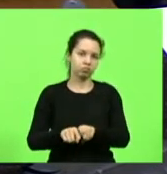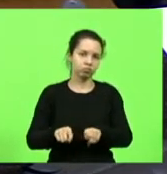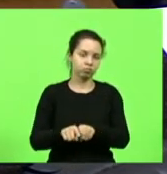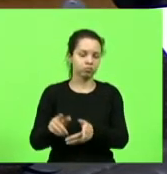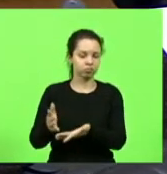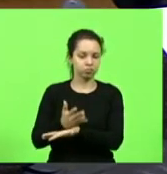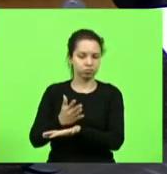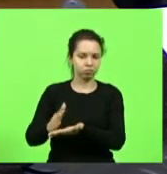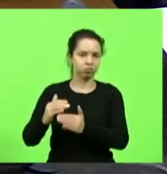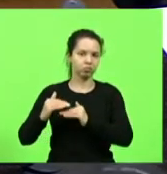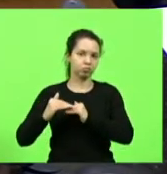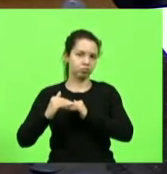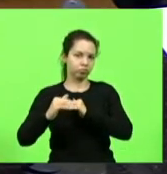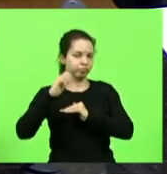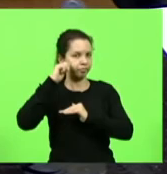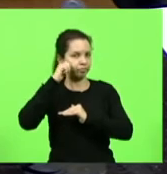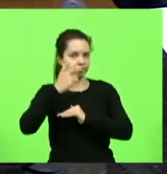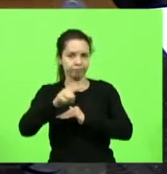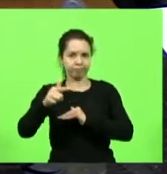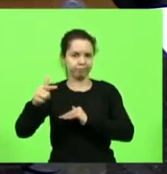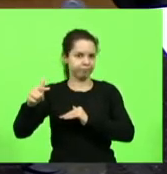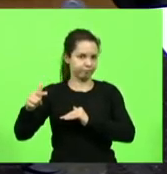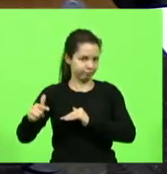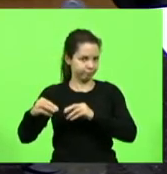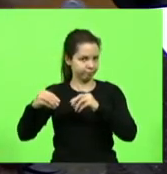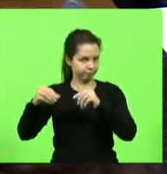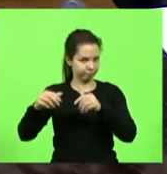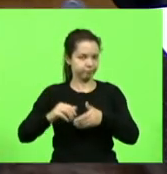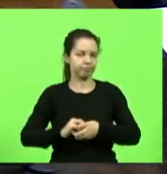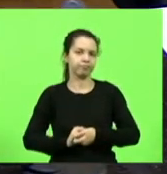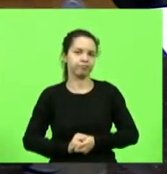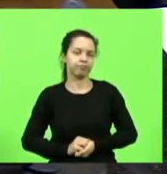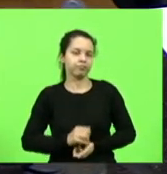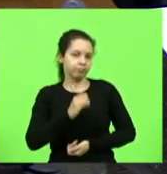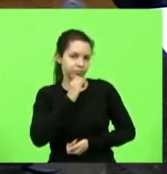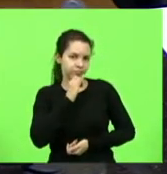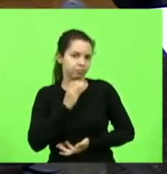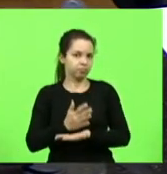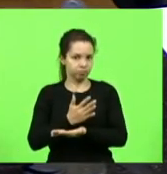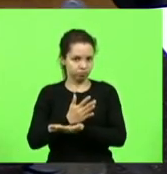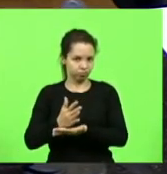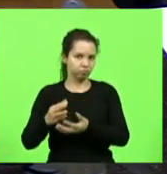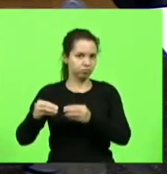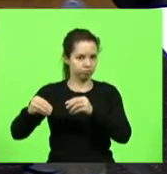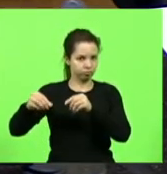batido. Posso citar algumas, por exemplo, de chão batido, que são